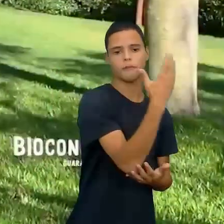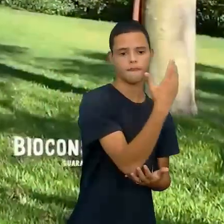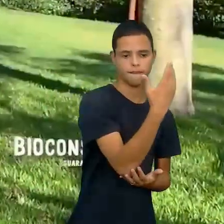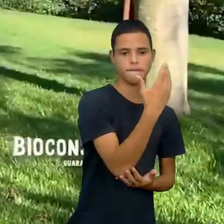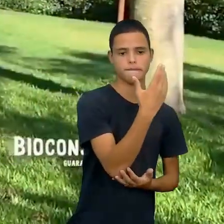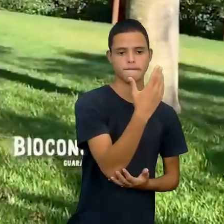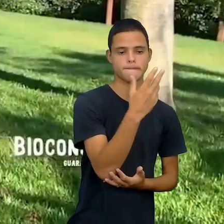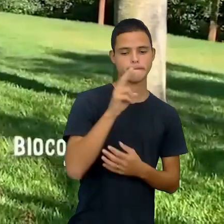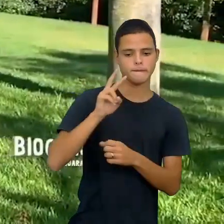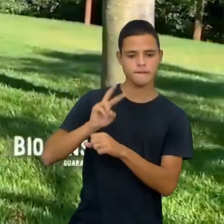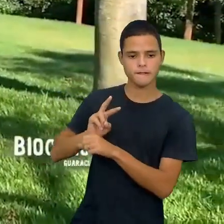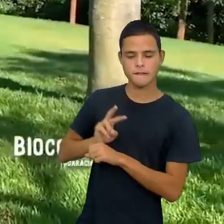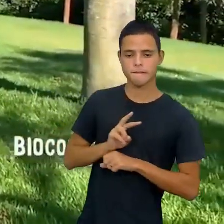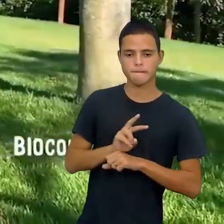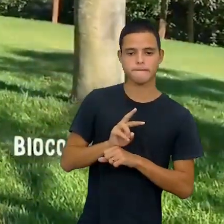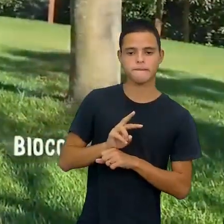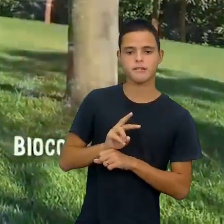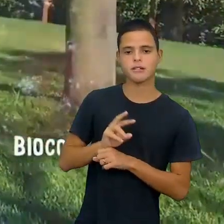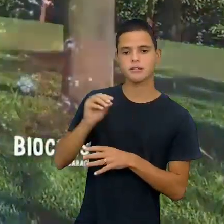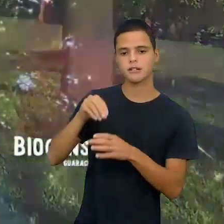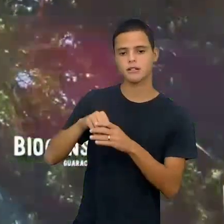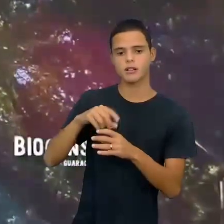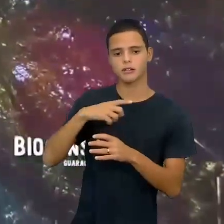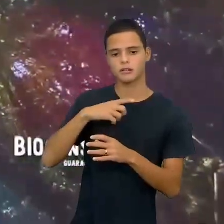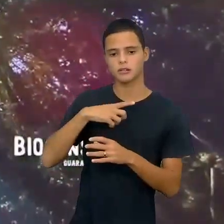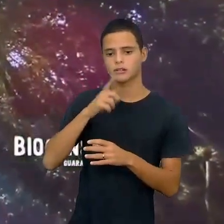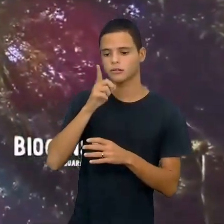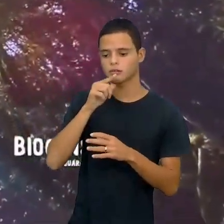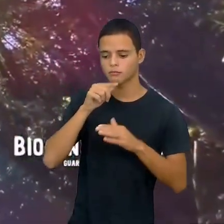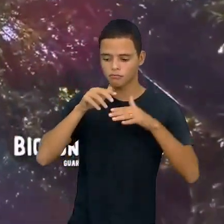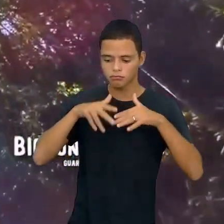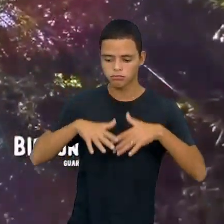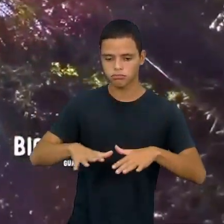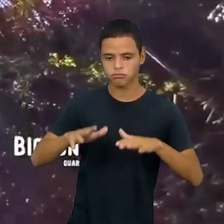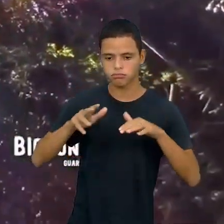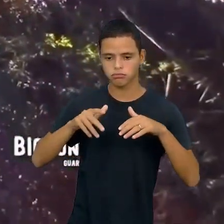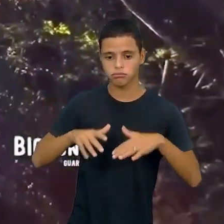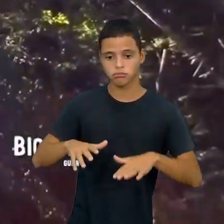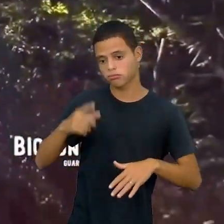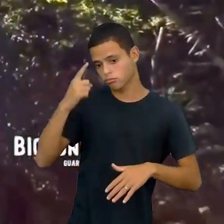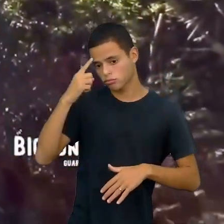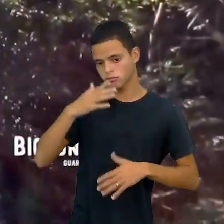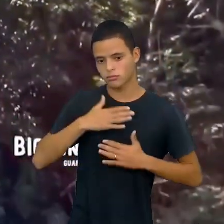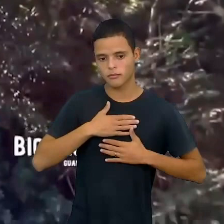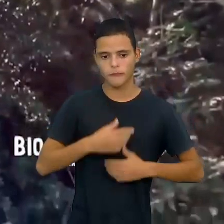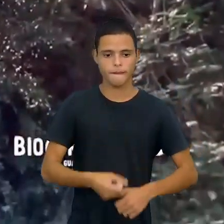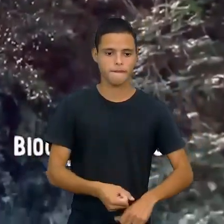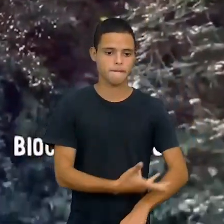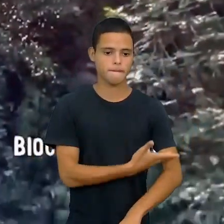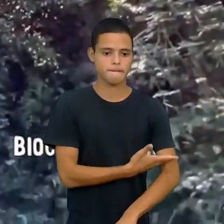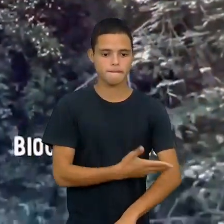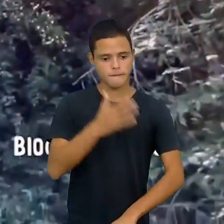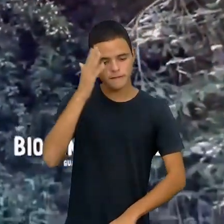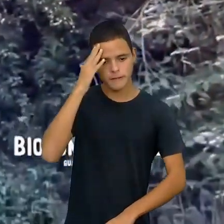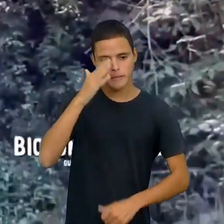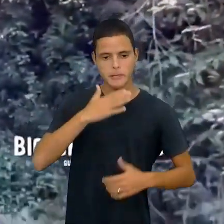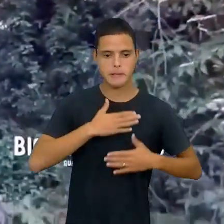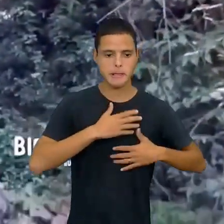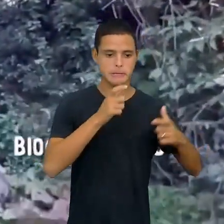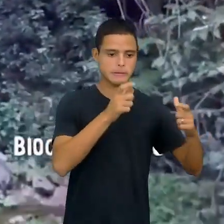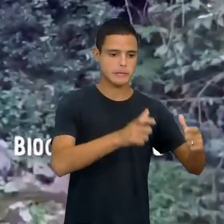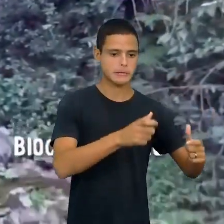de preservação e dentro dessa mata existe uma cachoeira. Então imagine minha emoção sabendo que dentro de uma área de terra que a